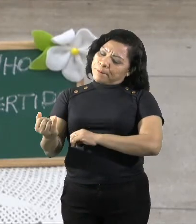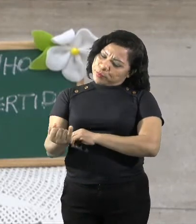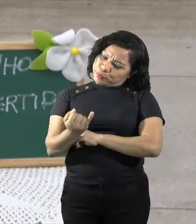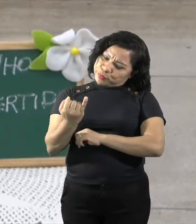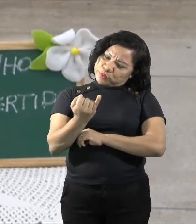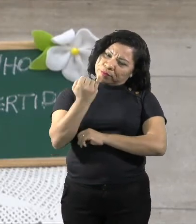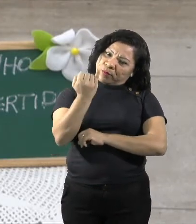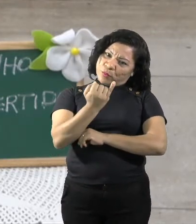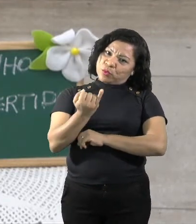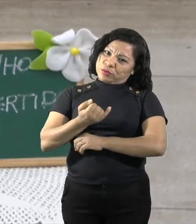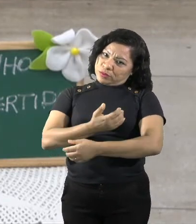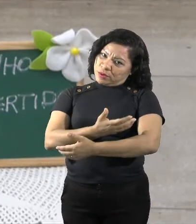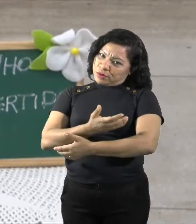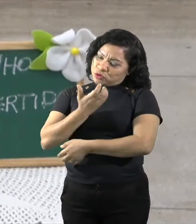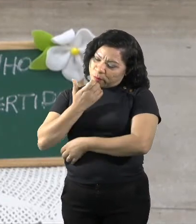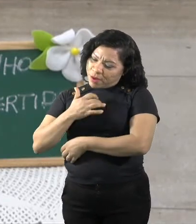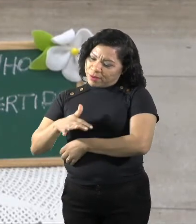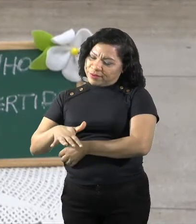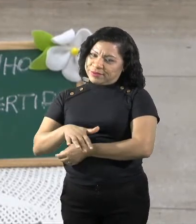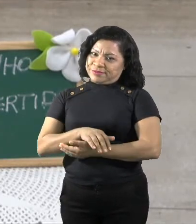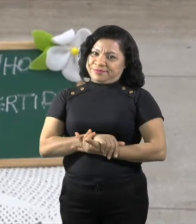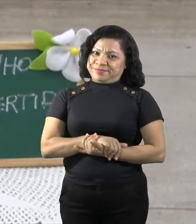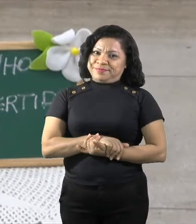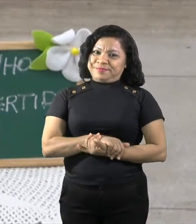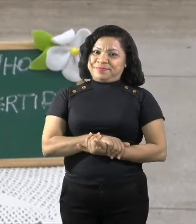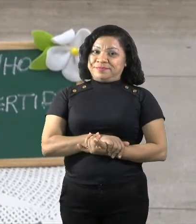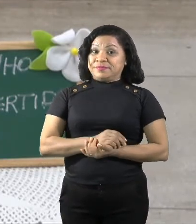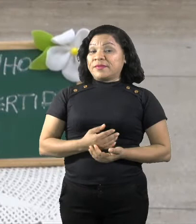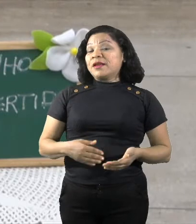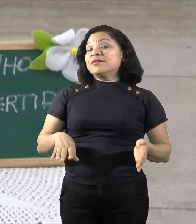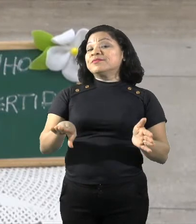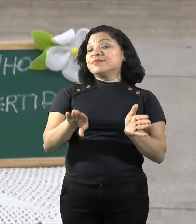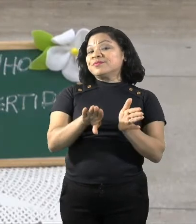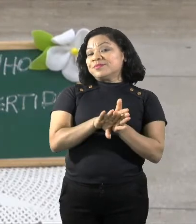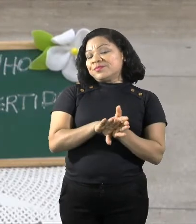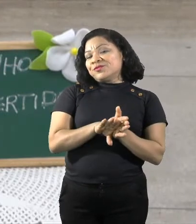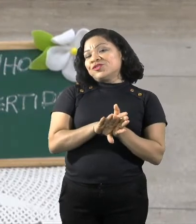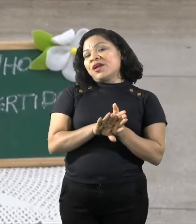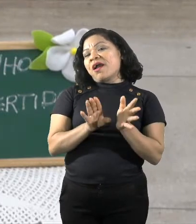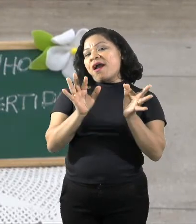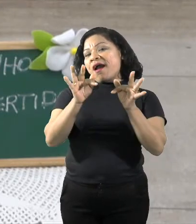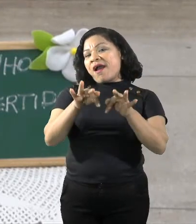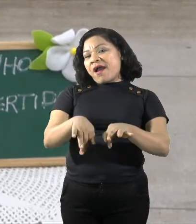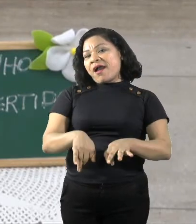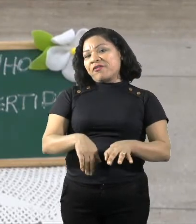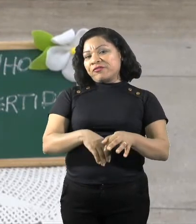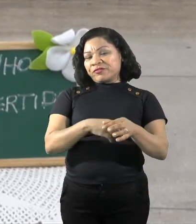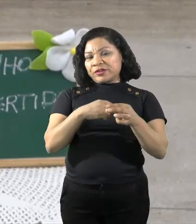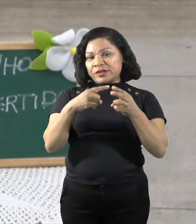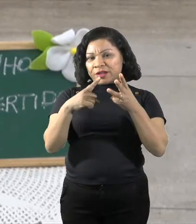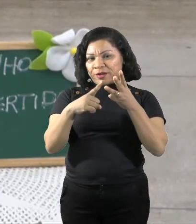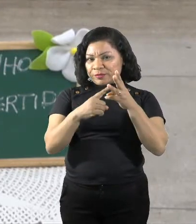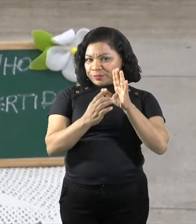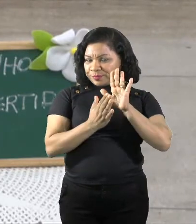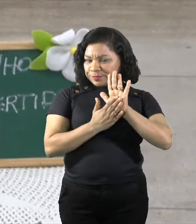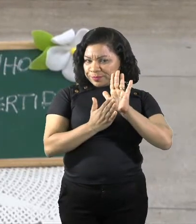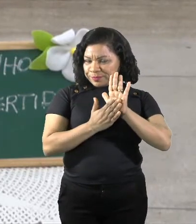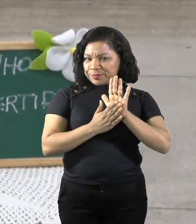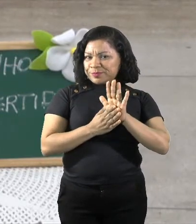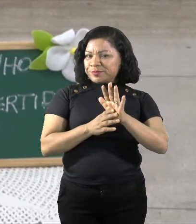a criança. E estamos chegando ao final da nossa terceira proposta e eu espero que vocês tenham